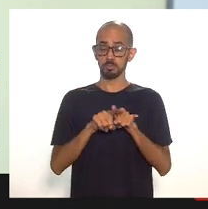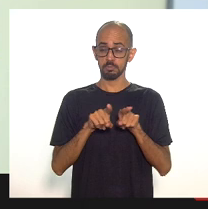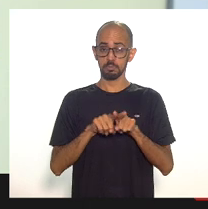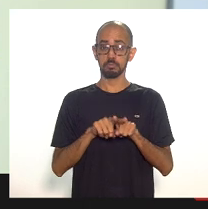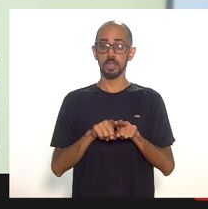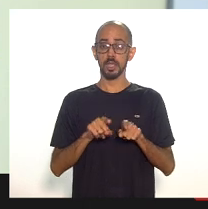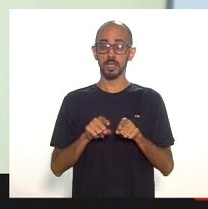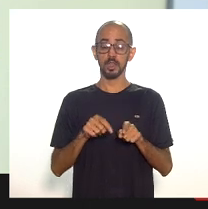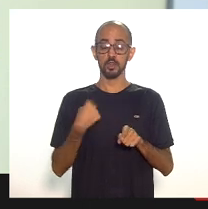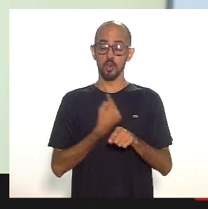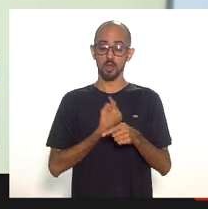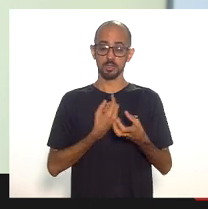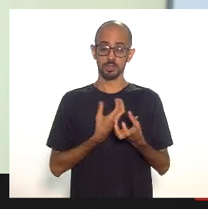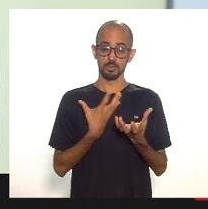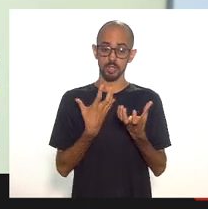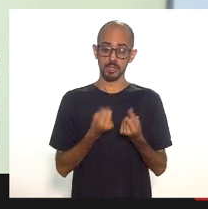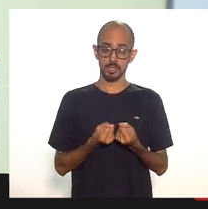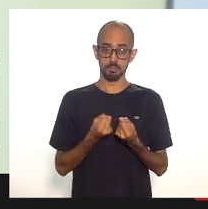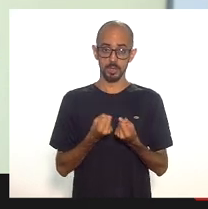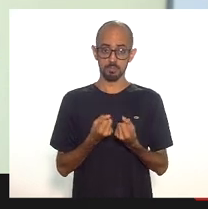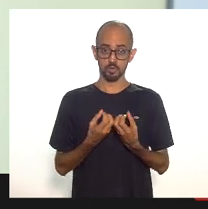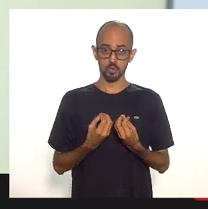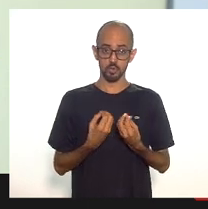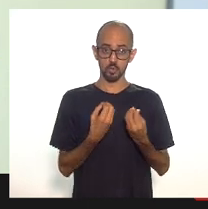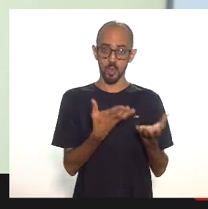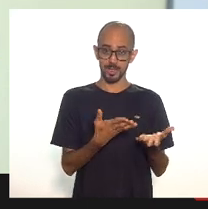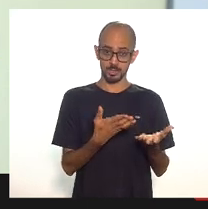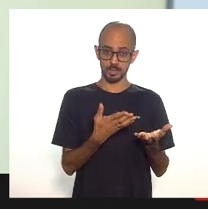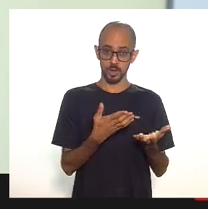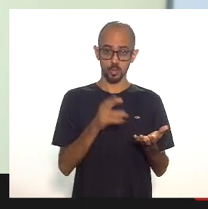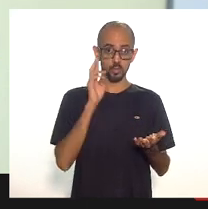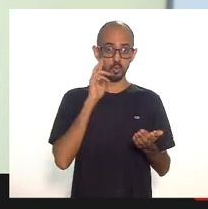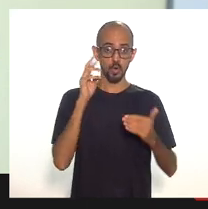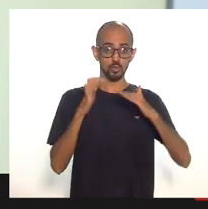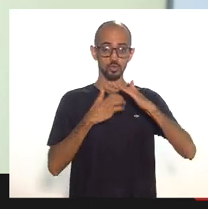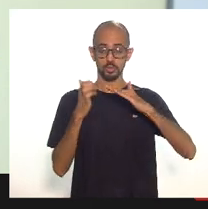de doação, de vários empresários,